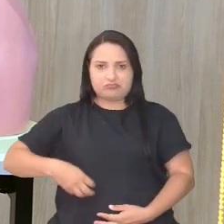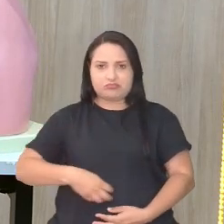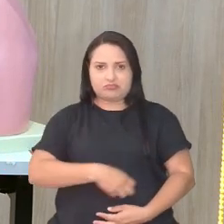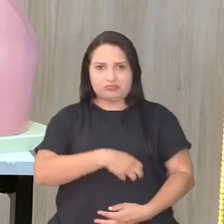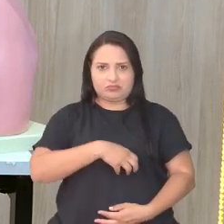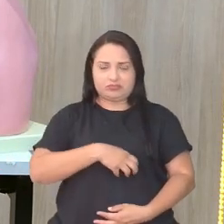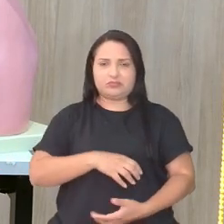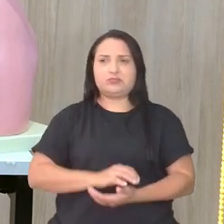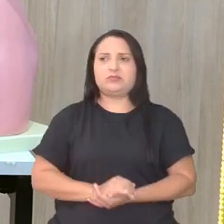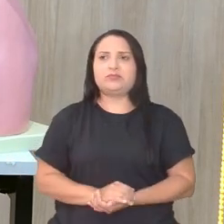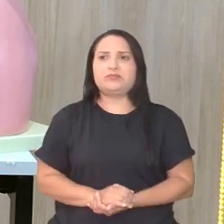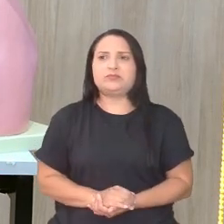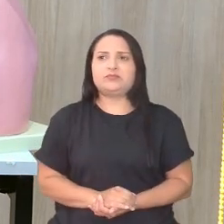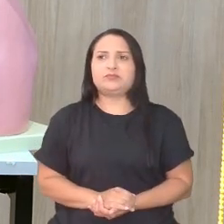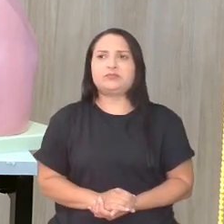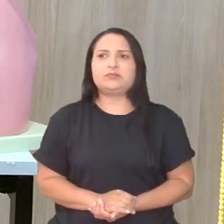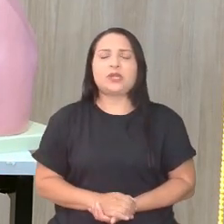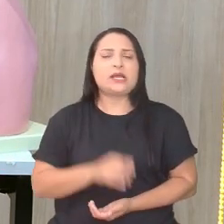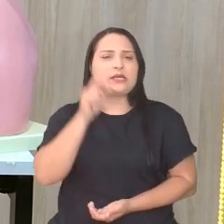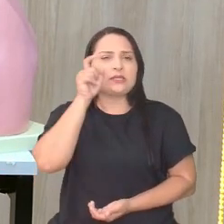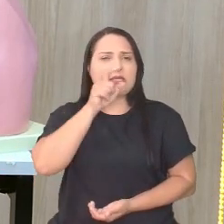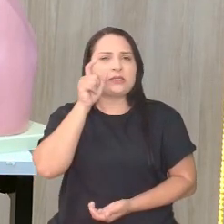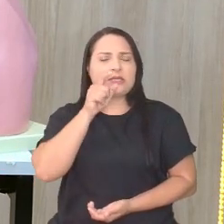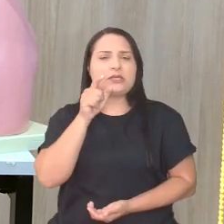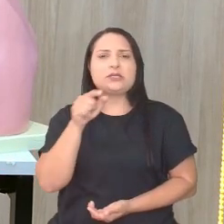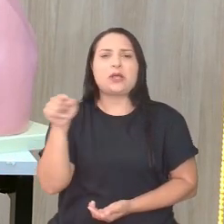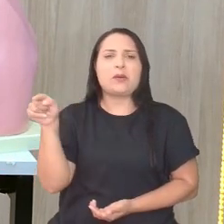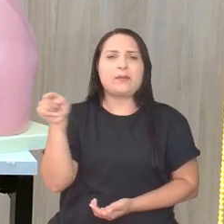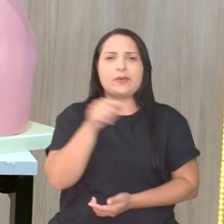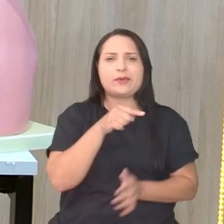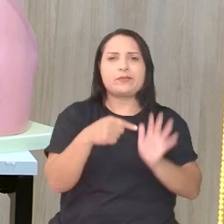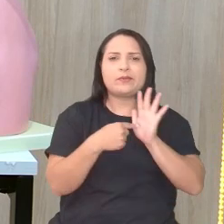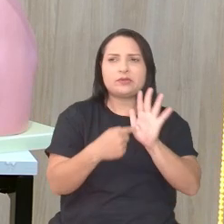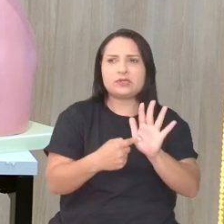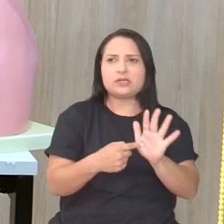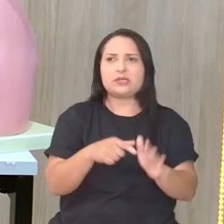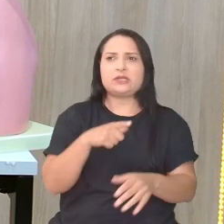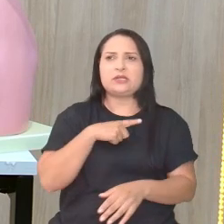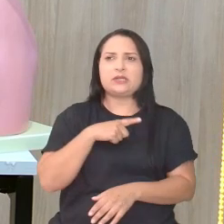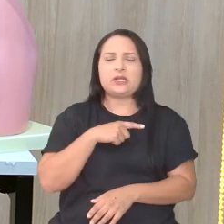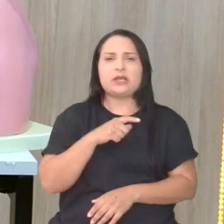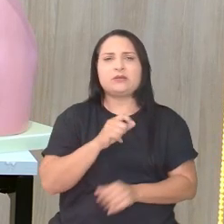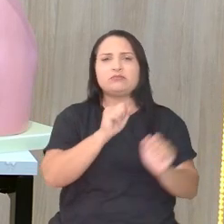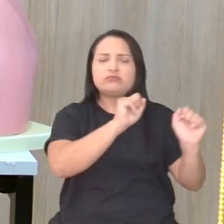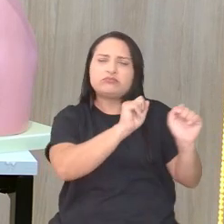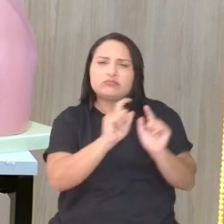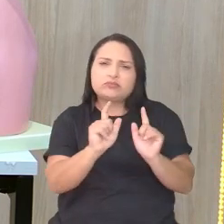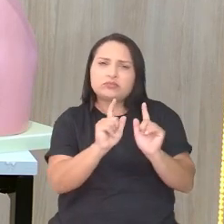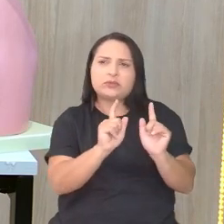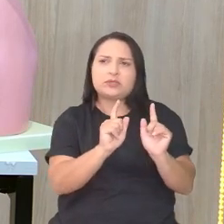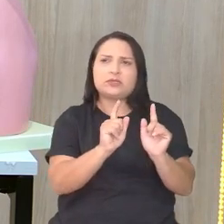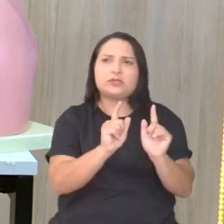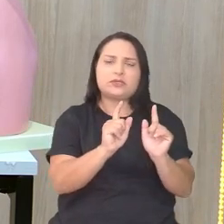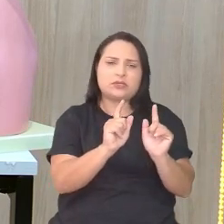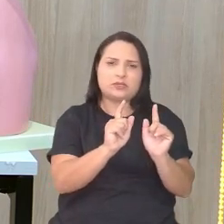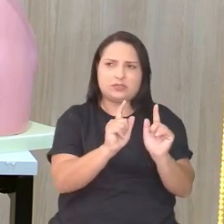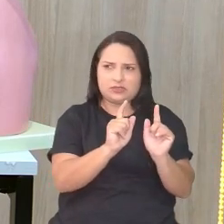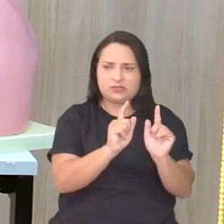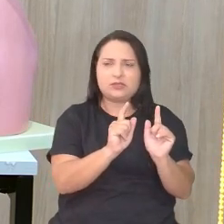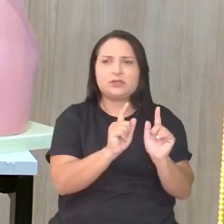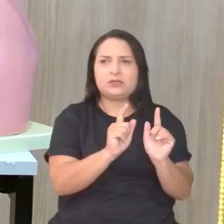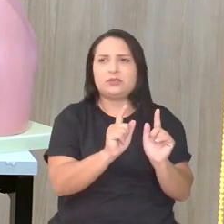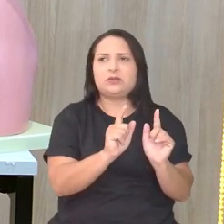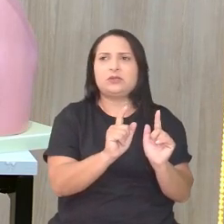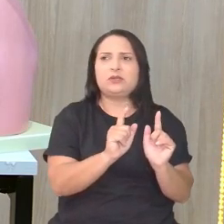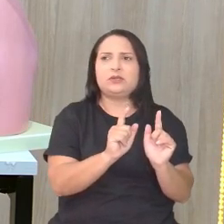Vejam que interessante, como eu disse a vocês, que eu ia trazer ainda aquele pedacinho, né? Aquele pedacinho de tecido, que é um modelo